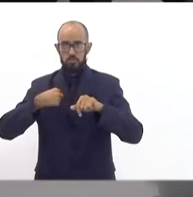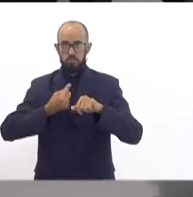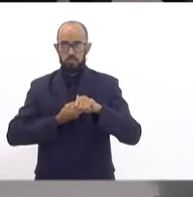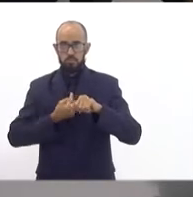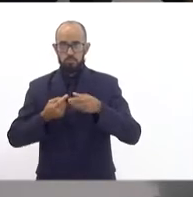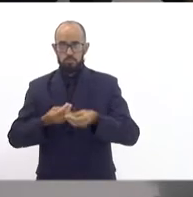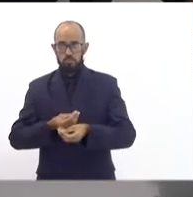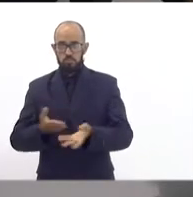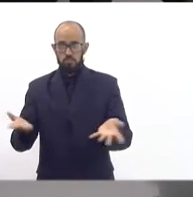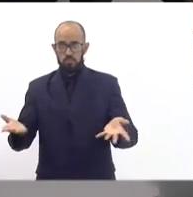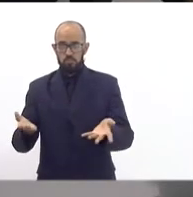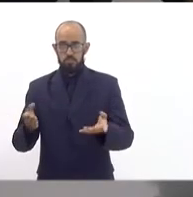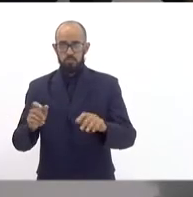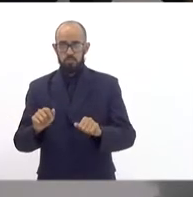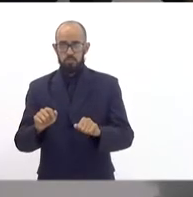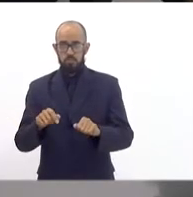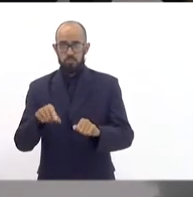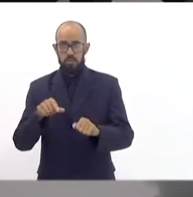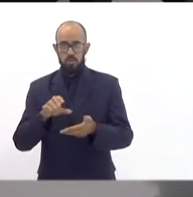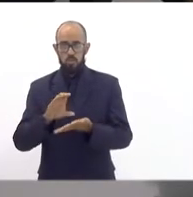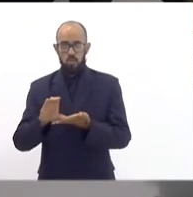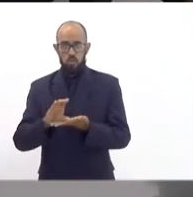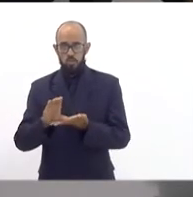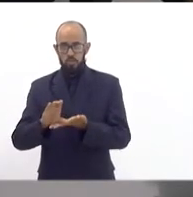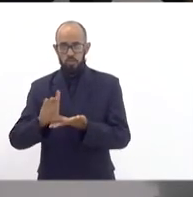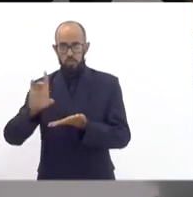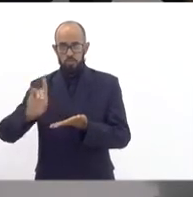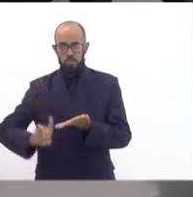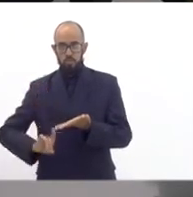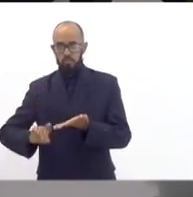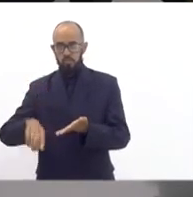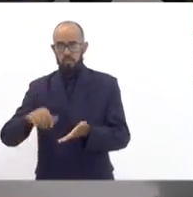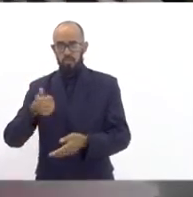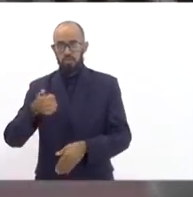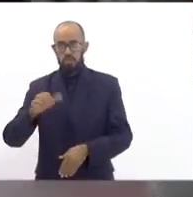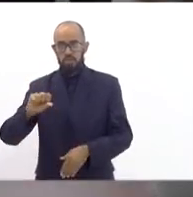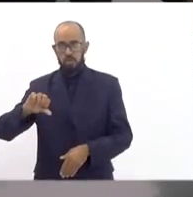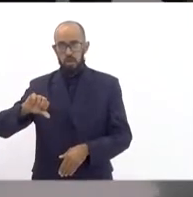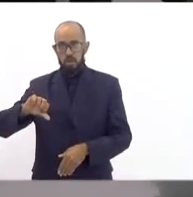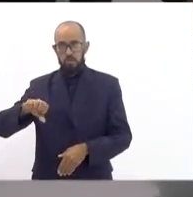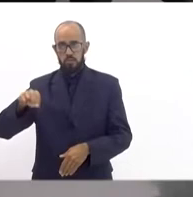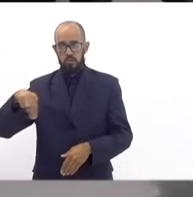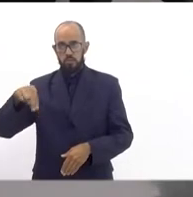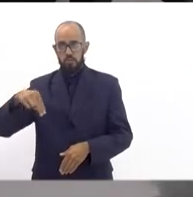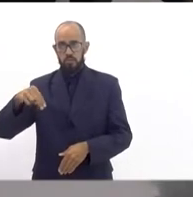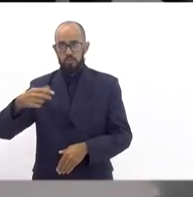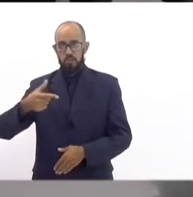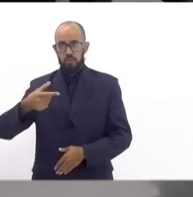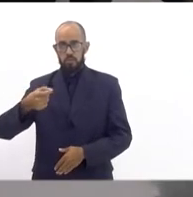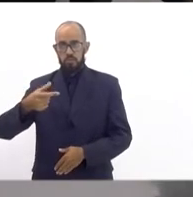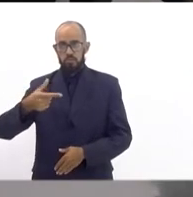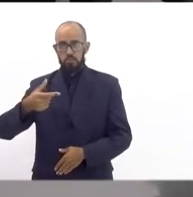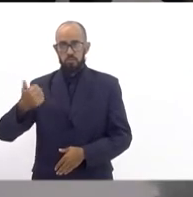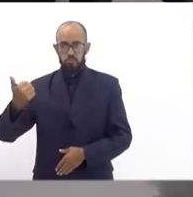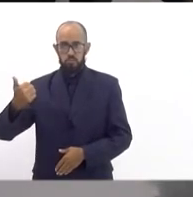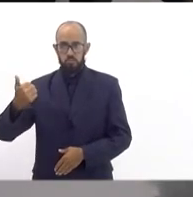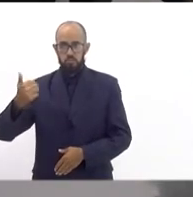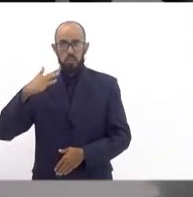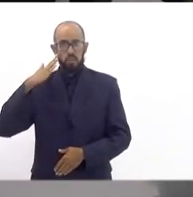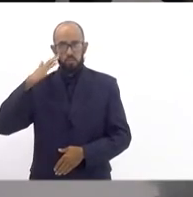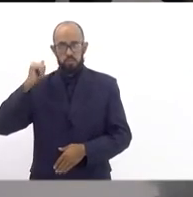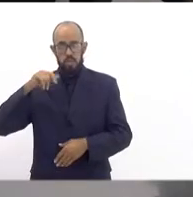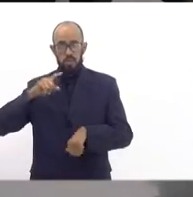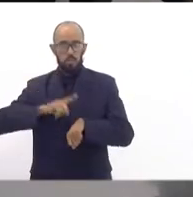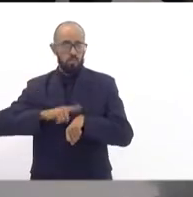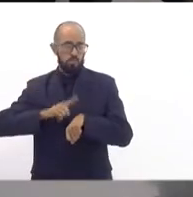distribuímos ela para o Conselho Diretor no dia 19 de novembro de 2021. Eu sei que, né, o tempo... ele